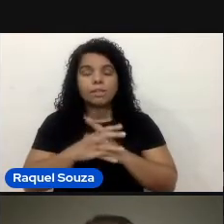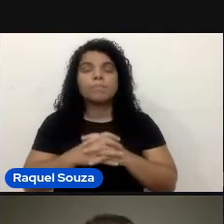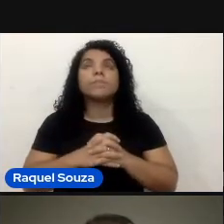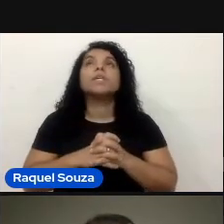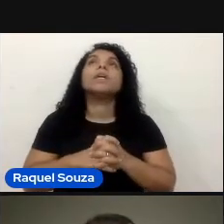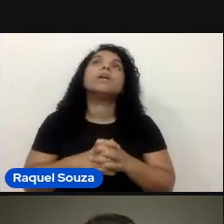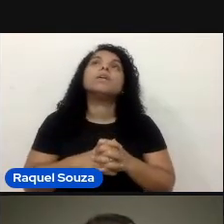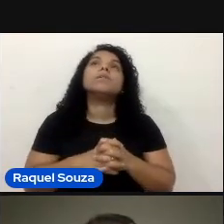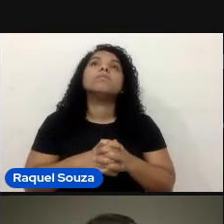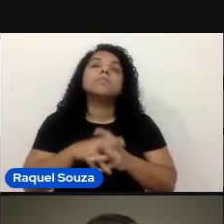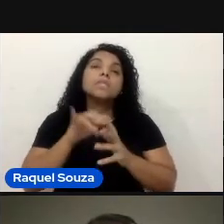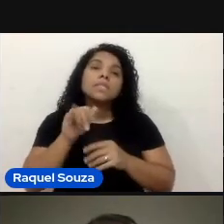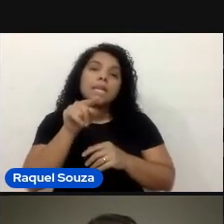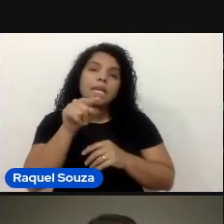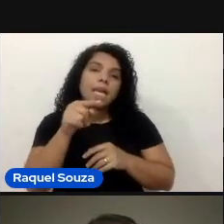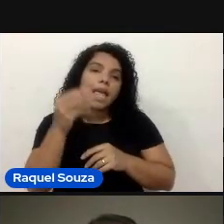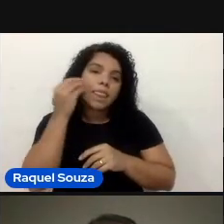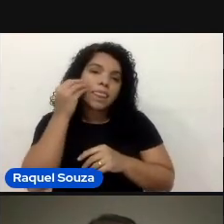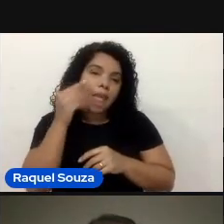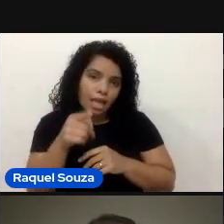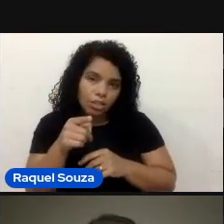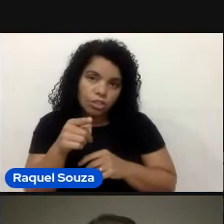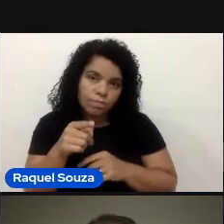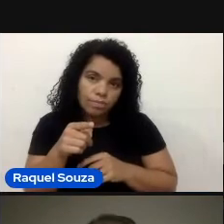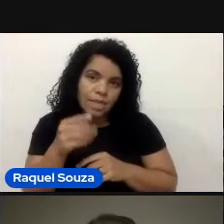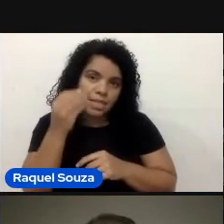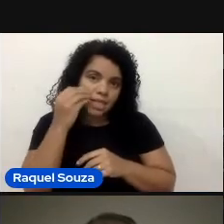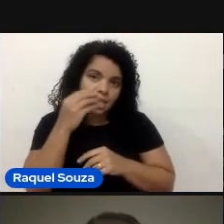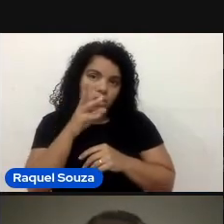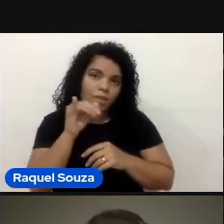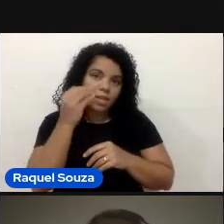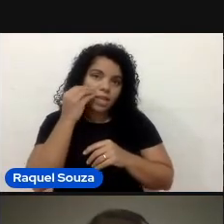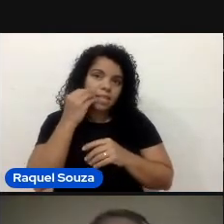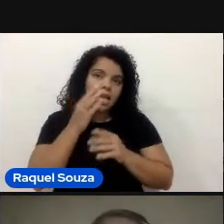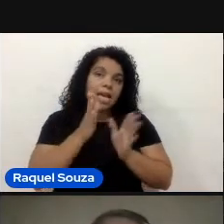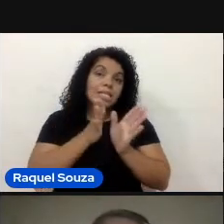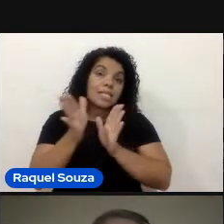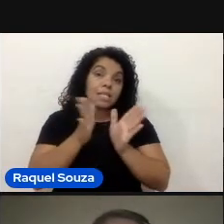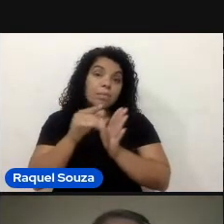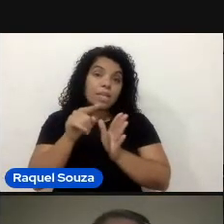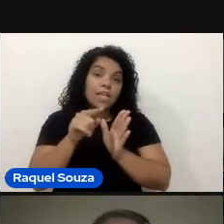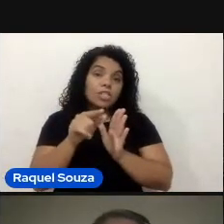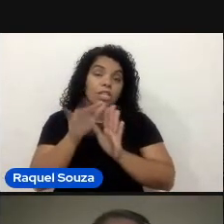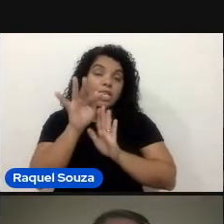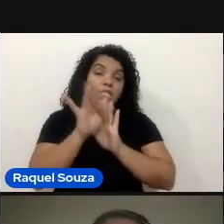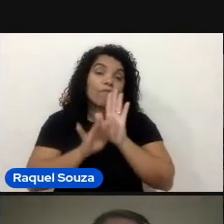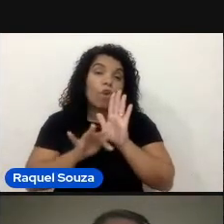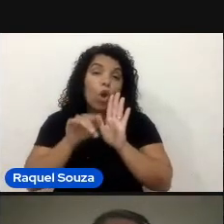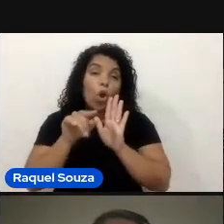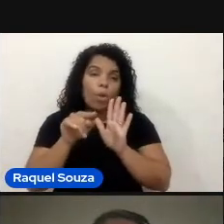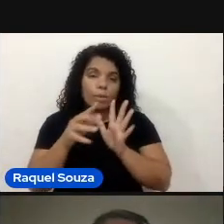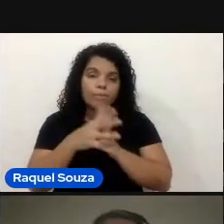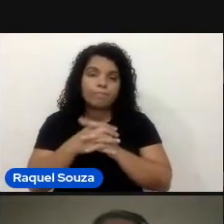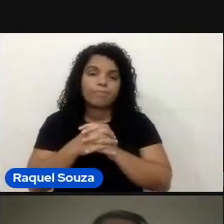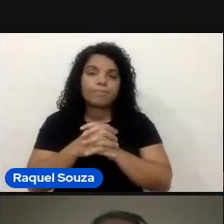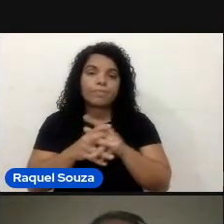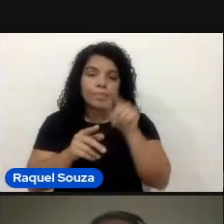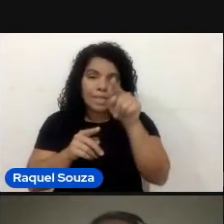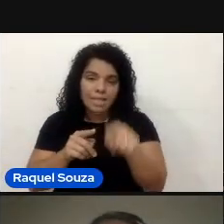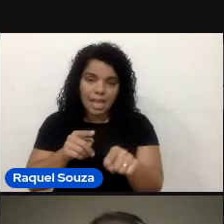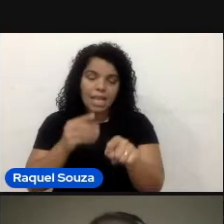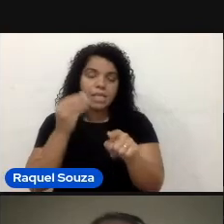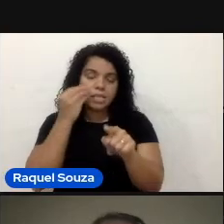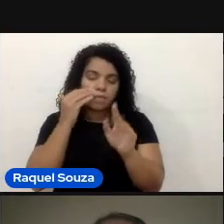no teste, esse aqui é um teste que a gente vai testar a acessibilidade desse form que está aqui, desse form